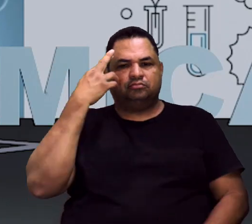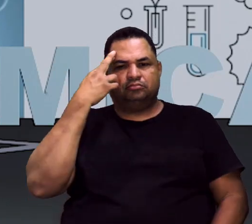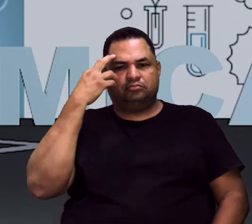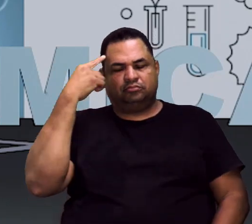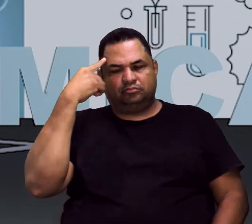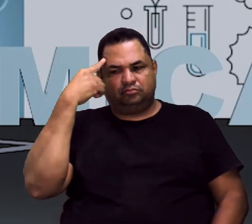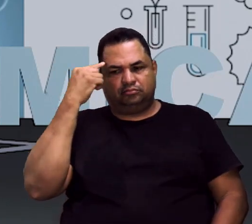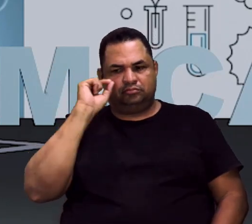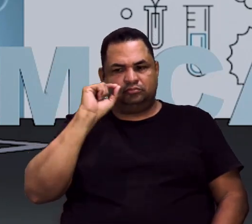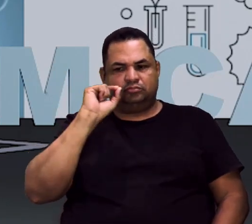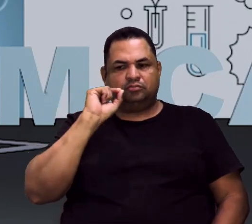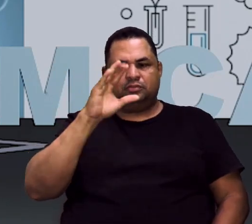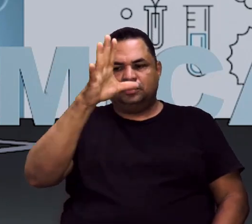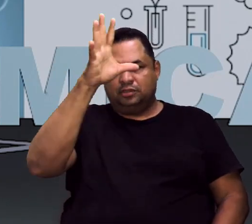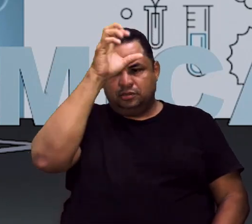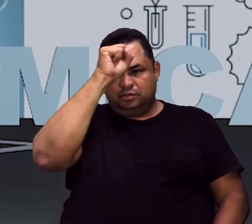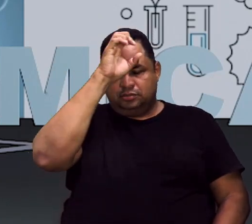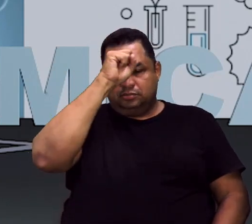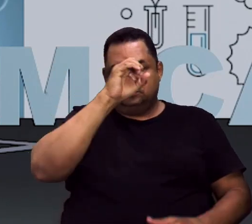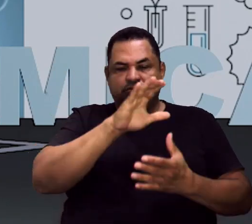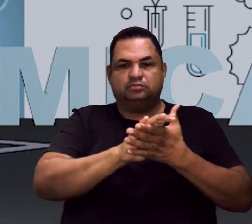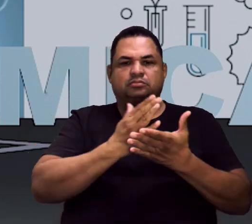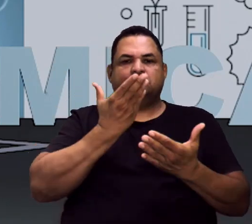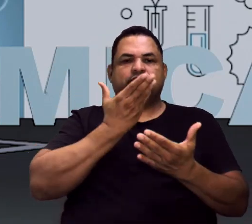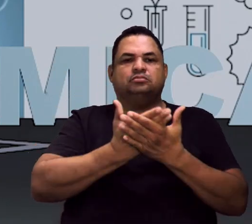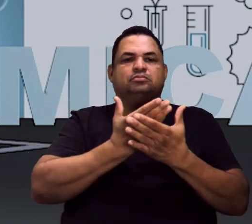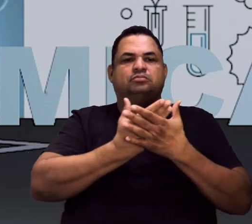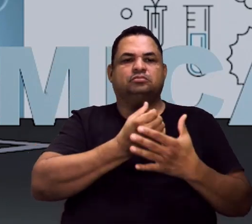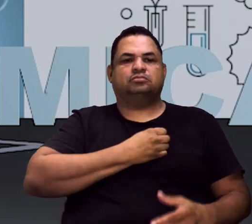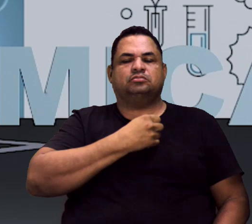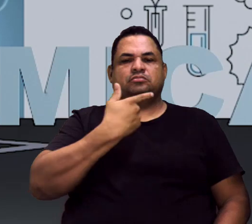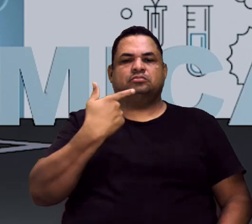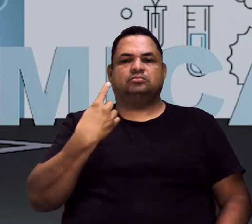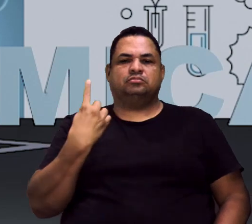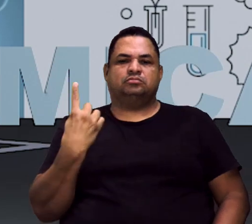refletindo sobre o que aprendeu nesta aula de número 21,